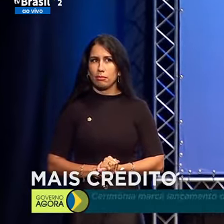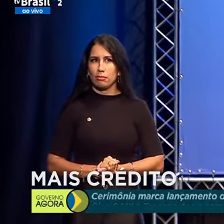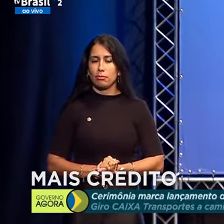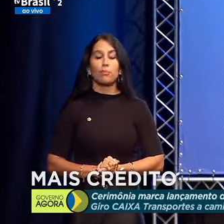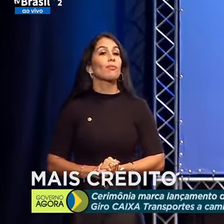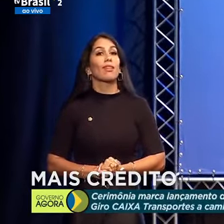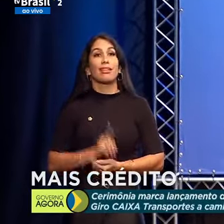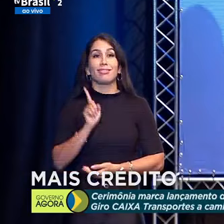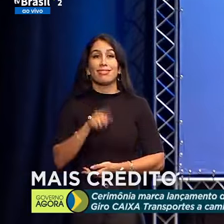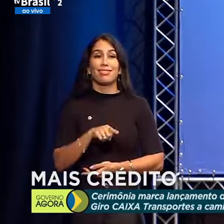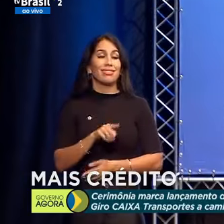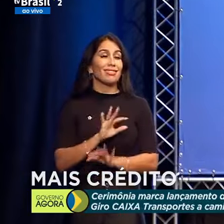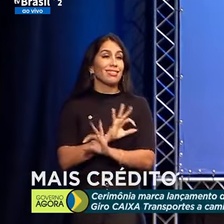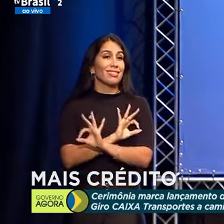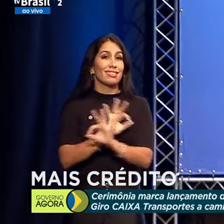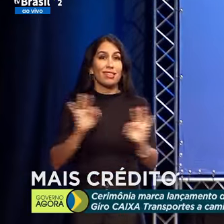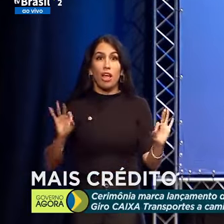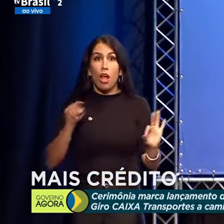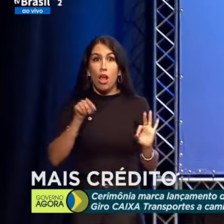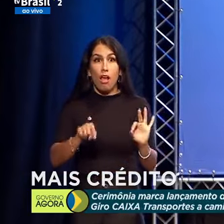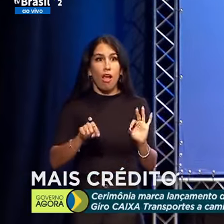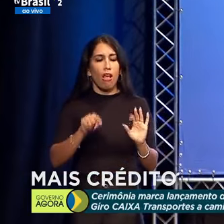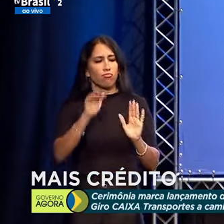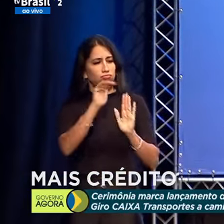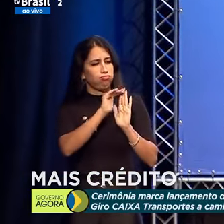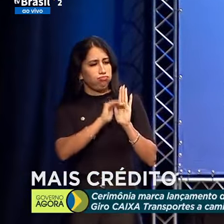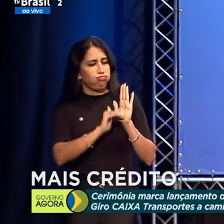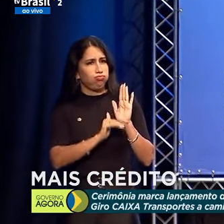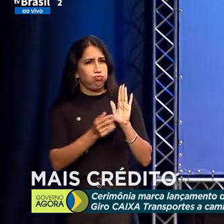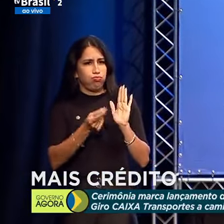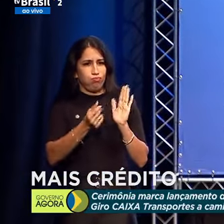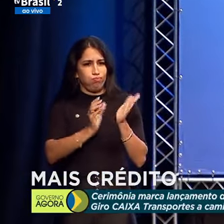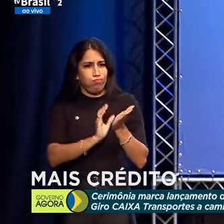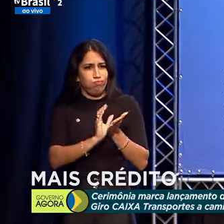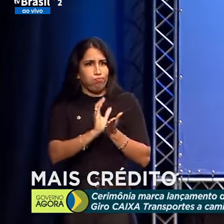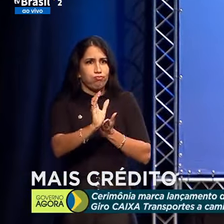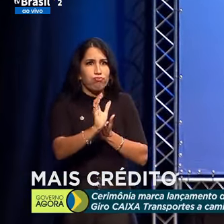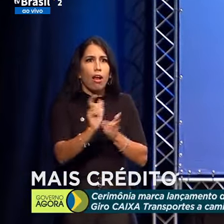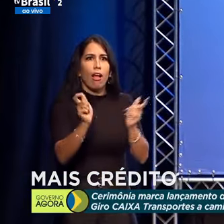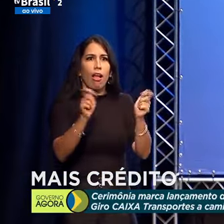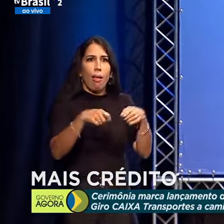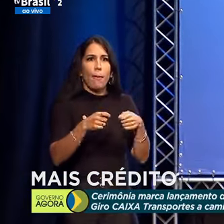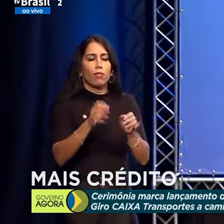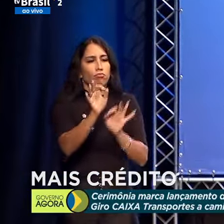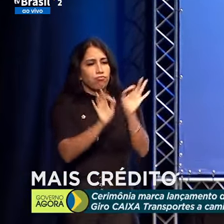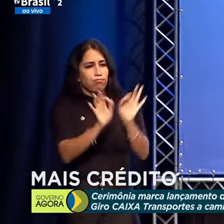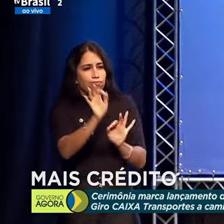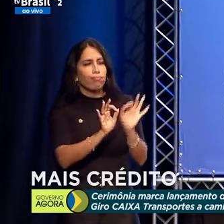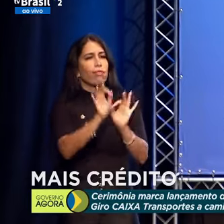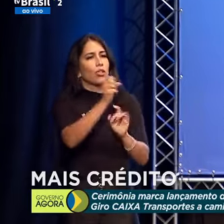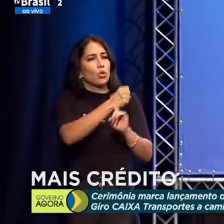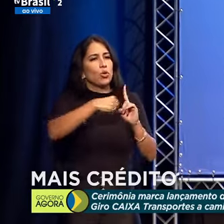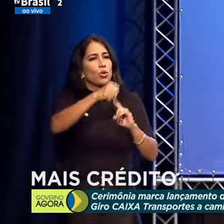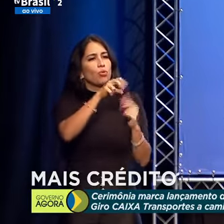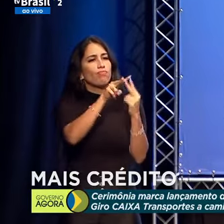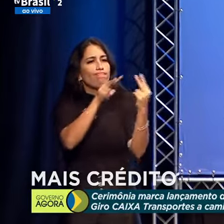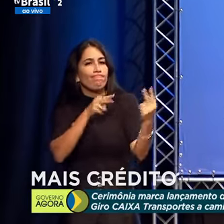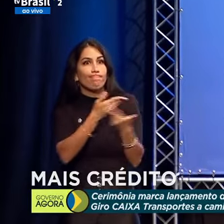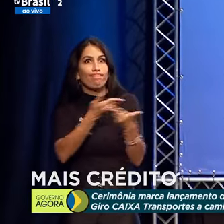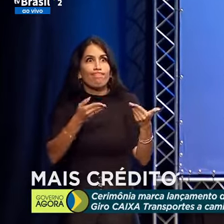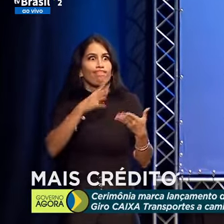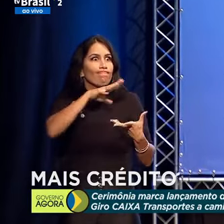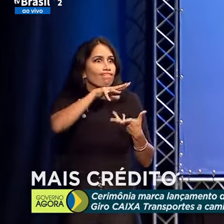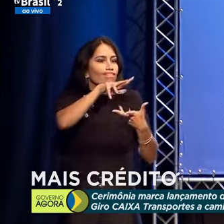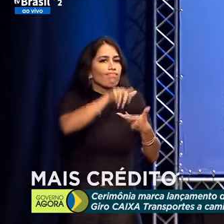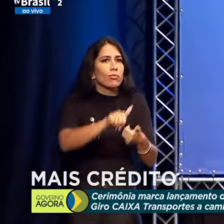É simplesmente o maior programa de inclusão digital do Brasil e um dos maiores do mundo. 106 milhões de